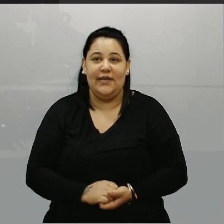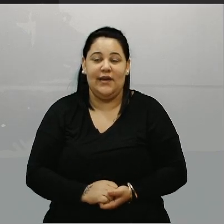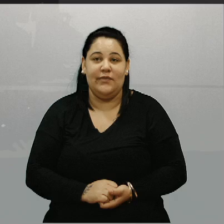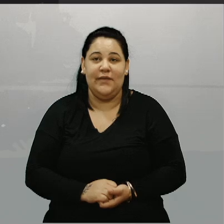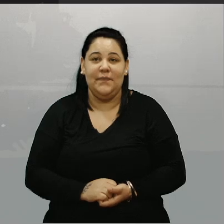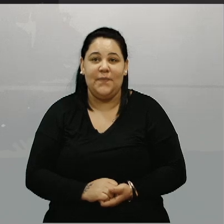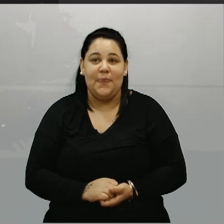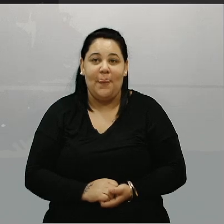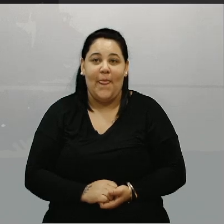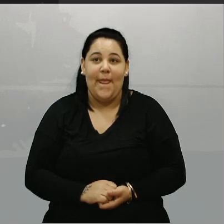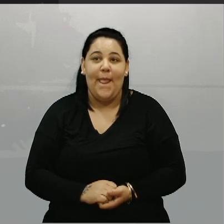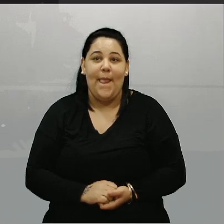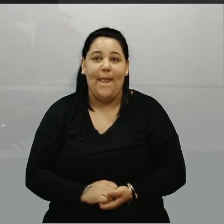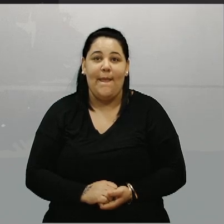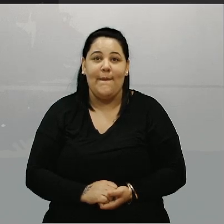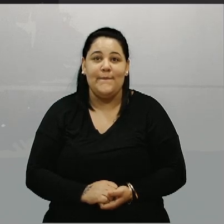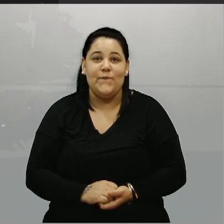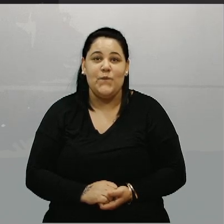Eu